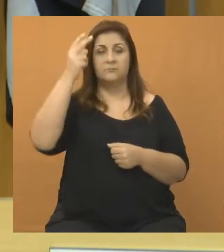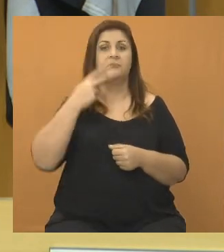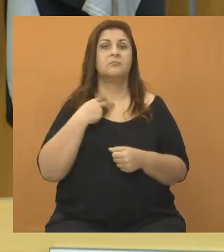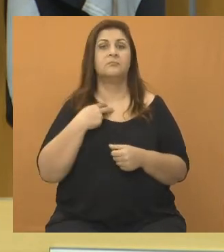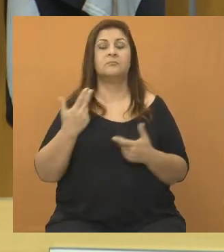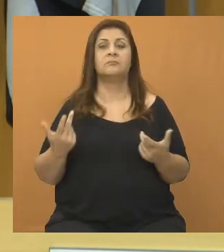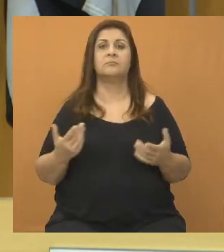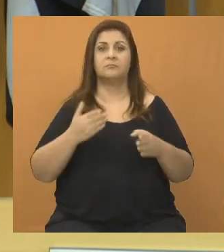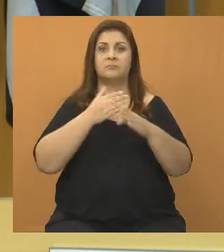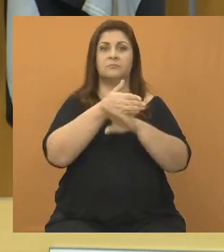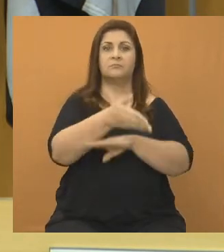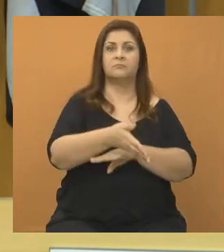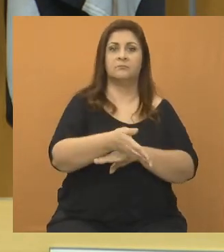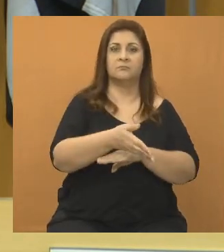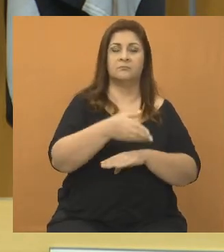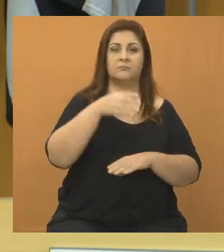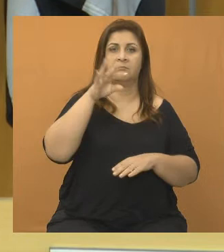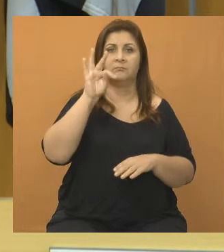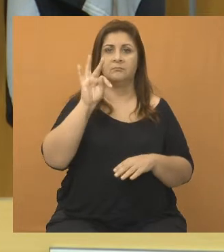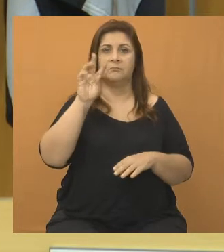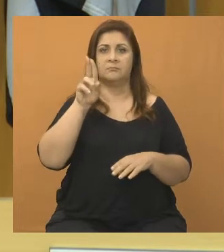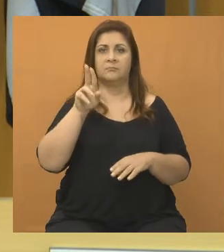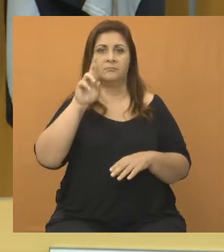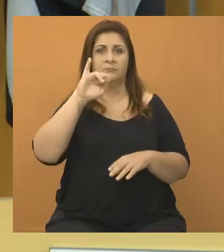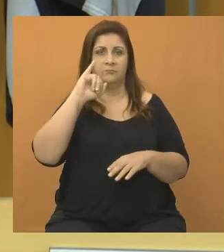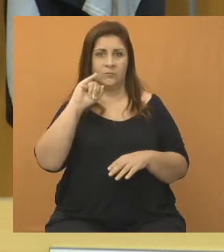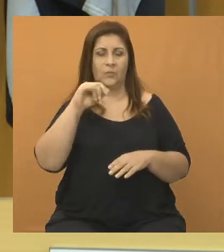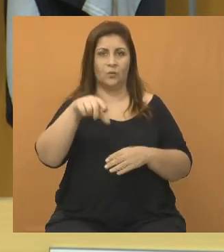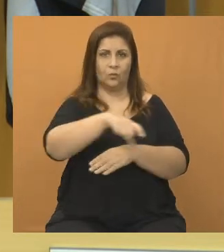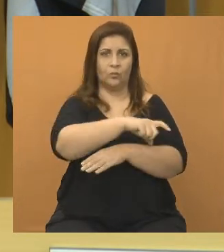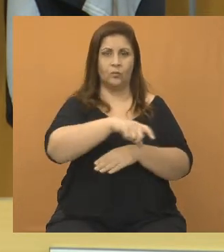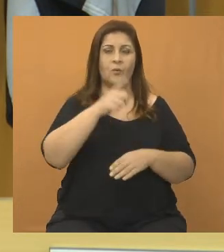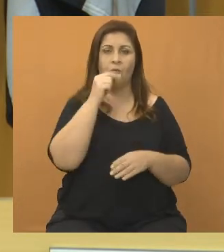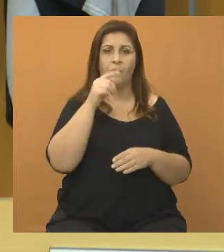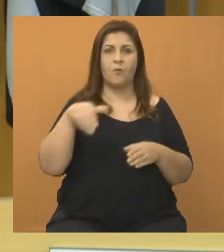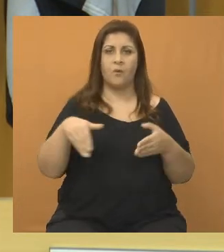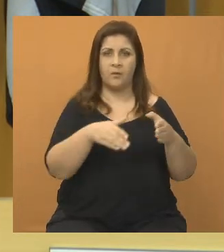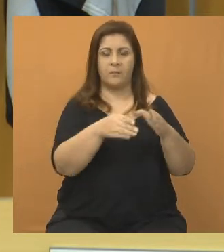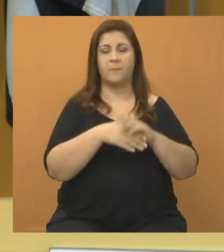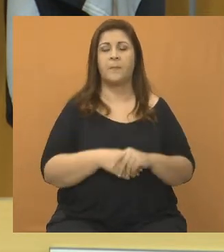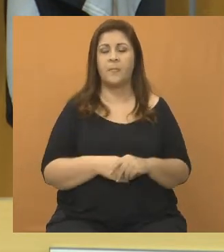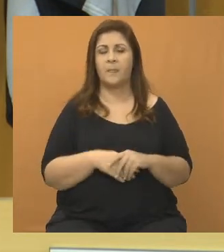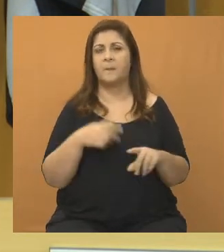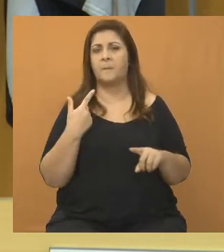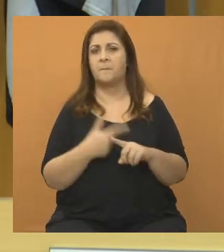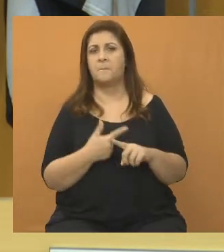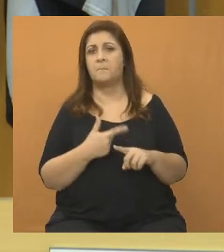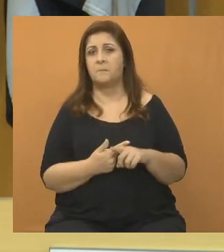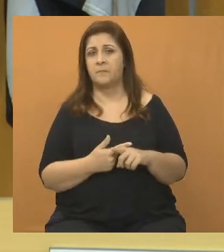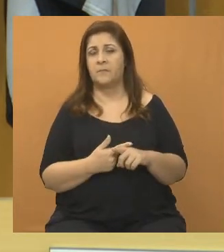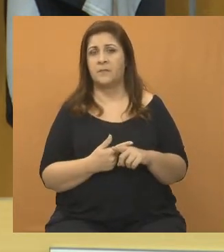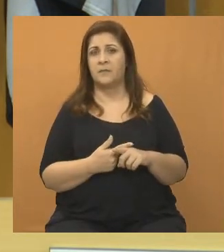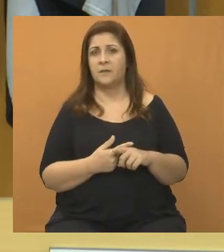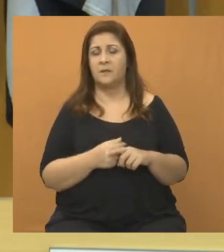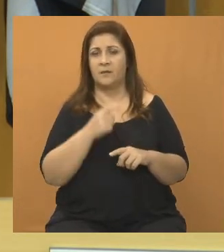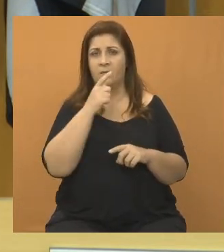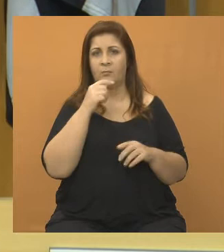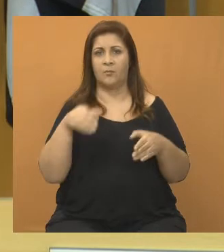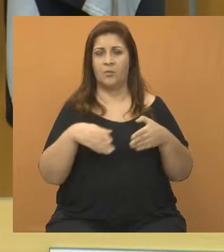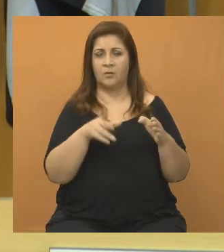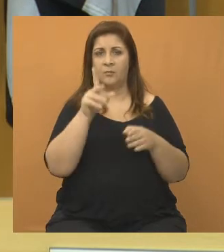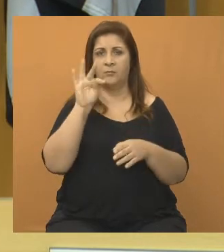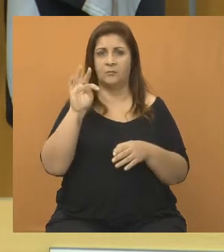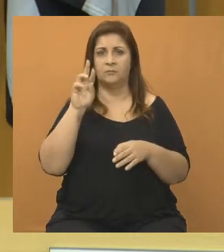simplesmente entrar no Turi e limpá-lo. Ali, com o Turi, por ser um córrego, a